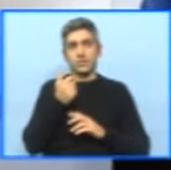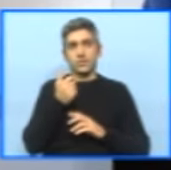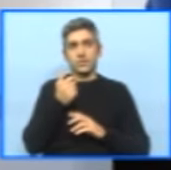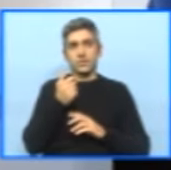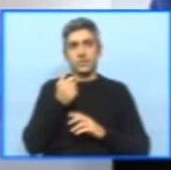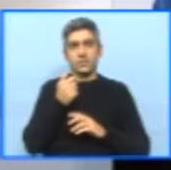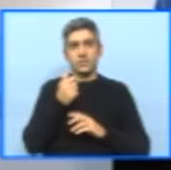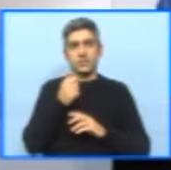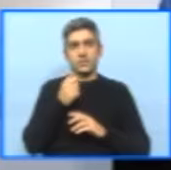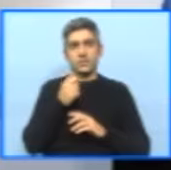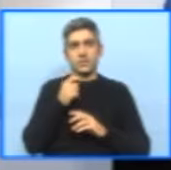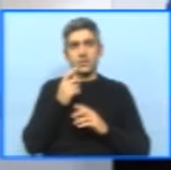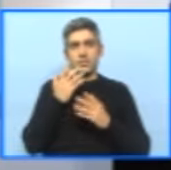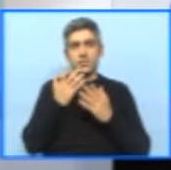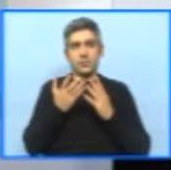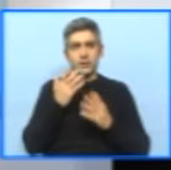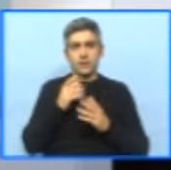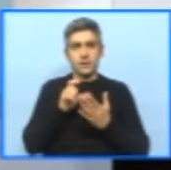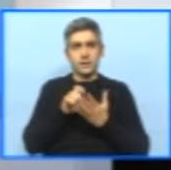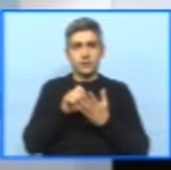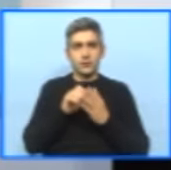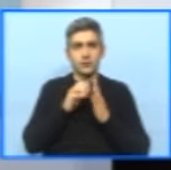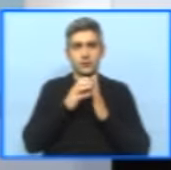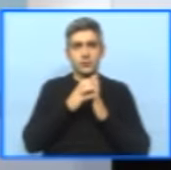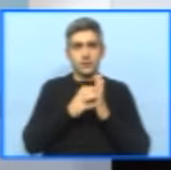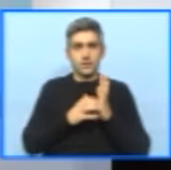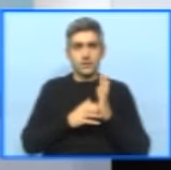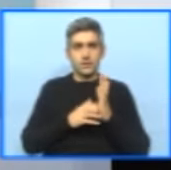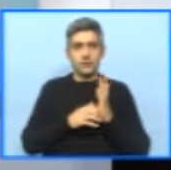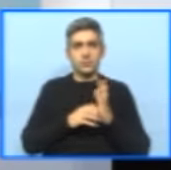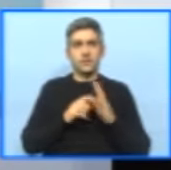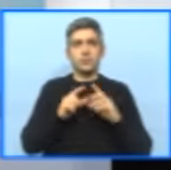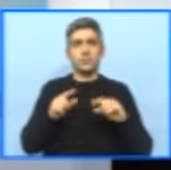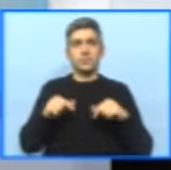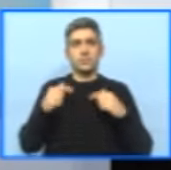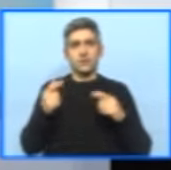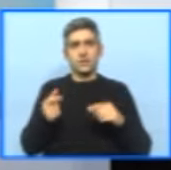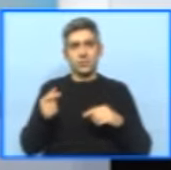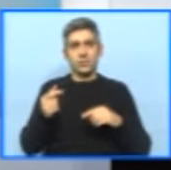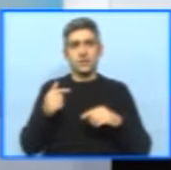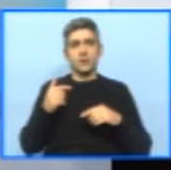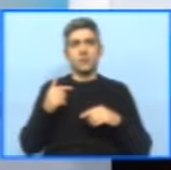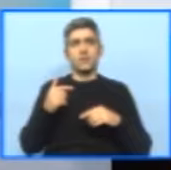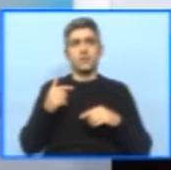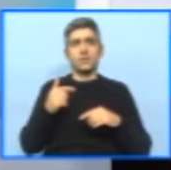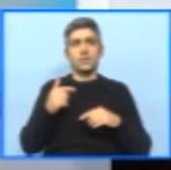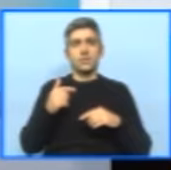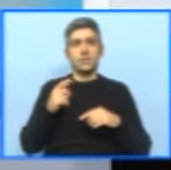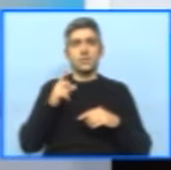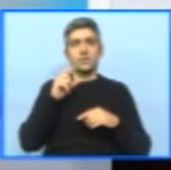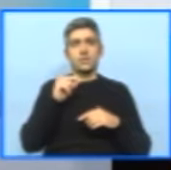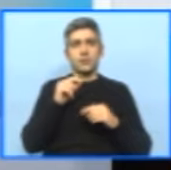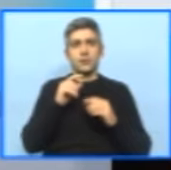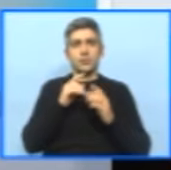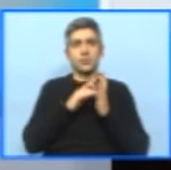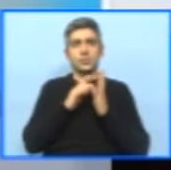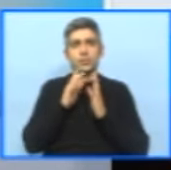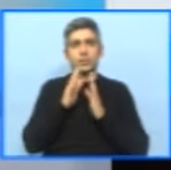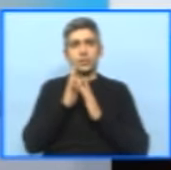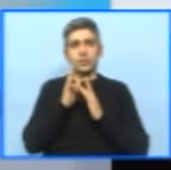muito marginal em relação àquilo que é o centro do texto. Para além do surpreendente disto tudo, que é também de Jesus